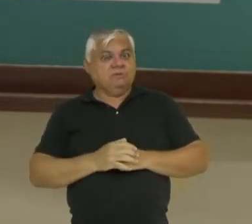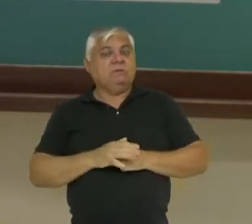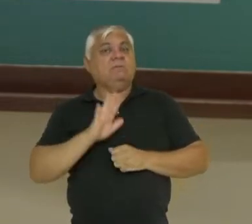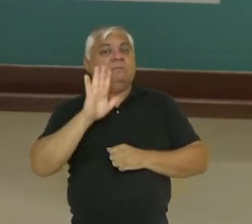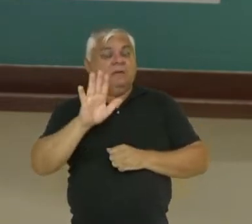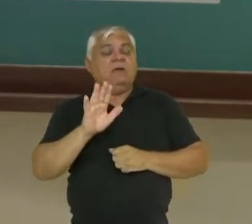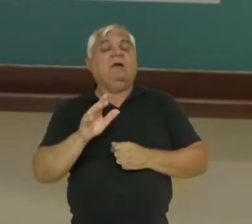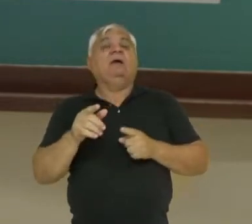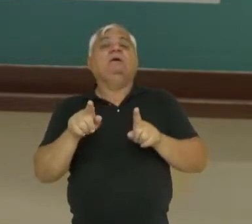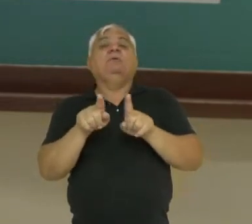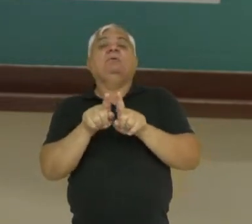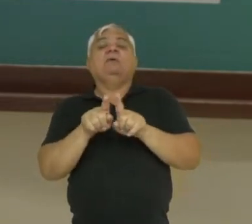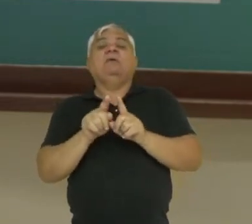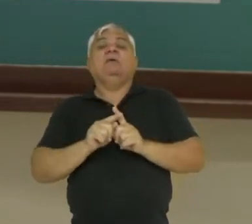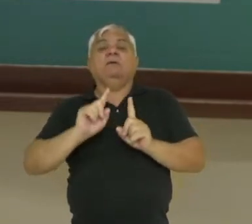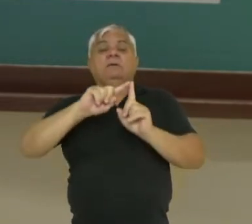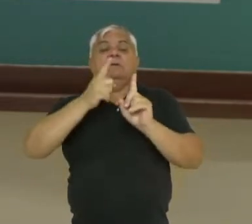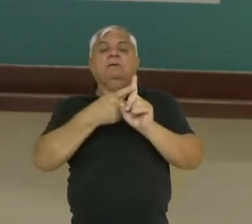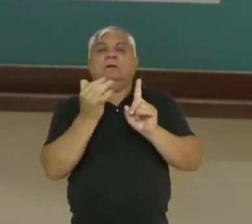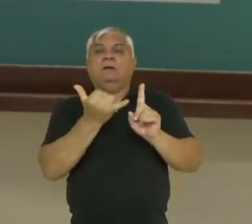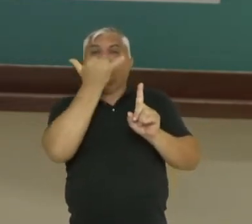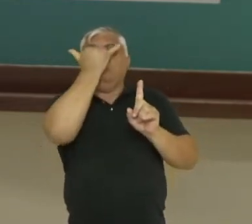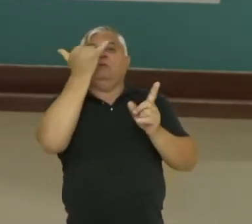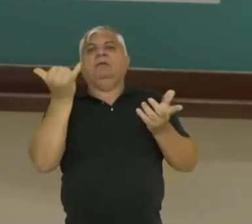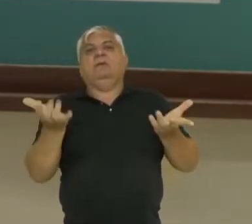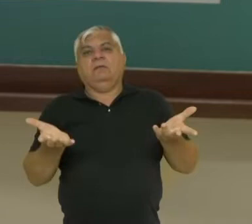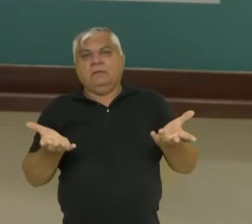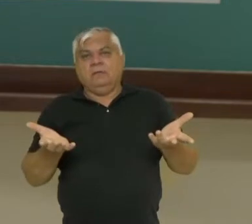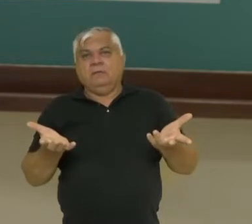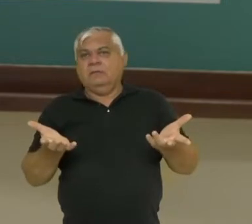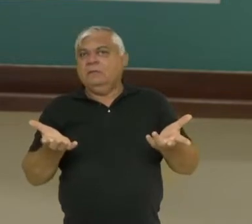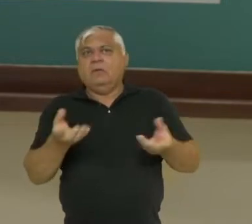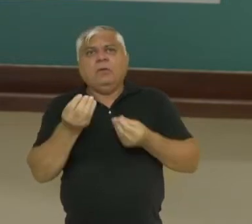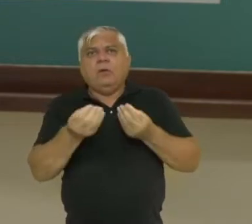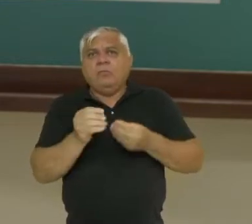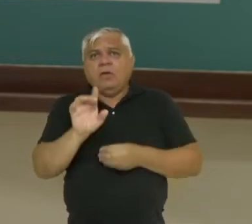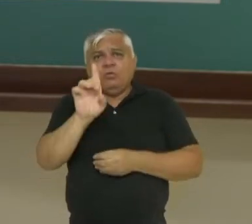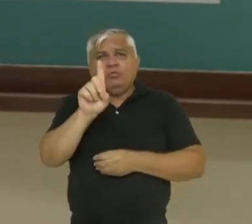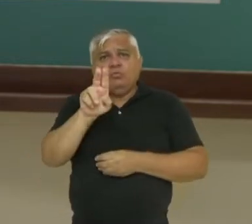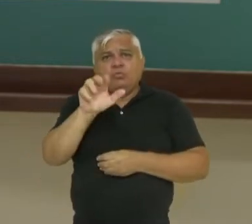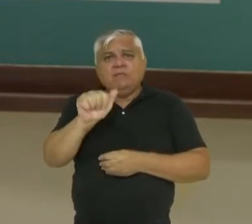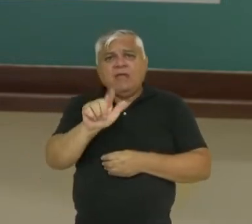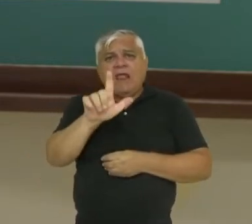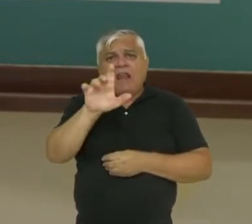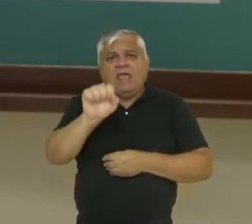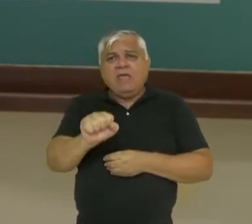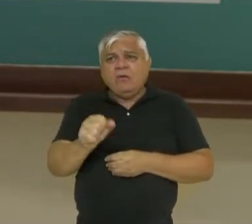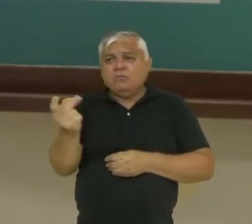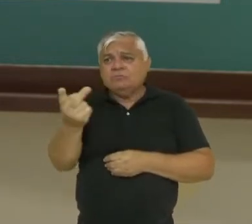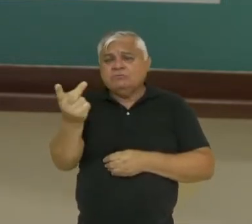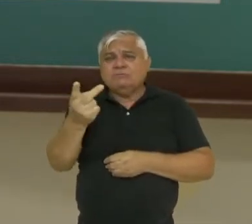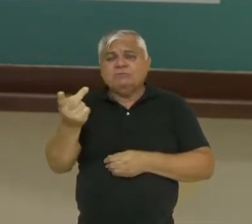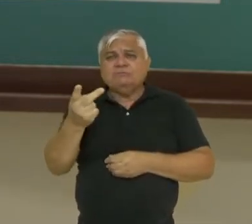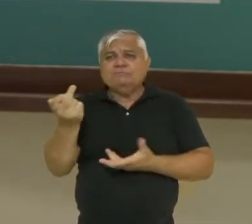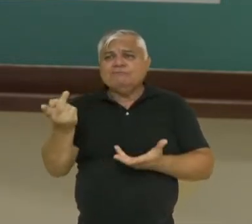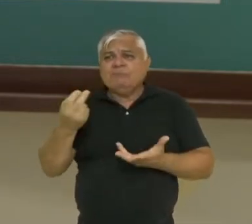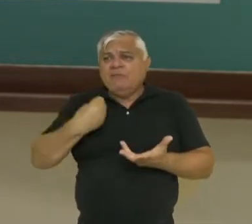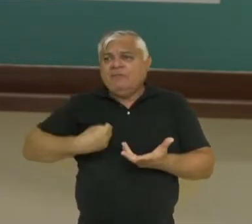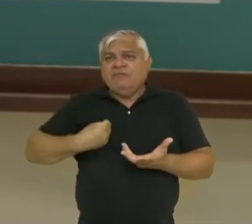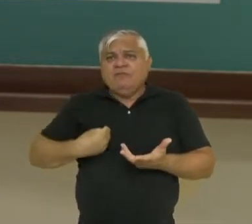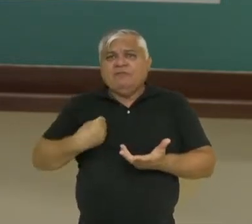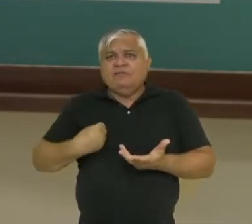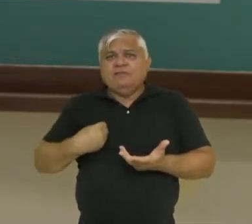de falar, uma gravidez indesejada. Olha ali no caso da Duda e do Léo, interrompendo ali